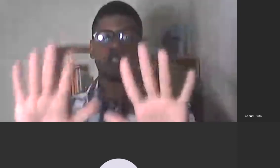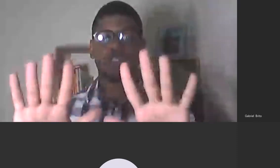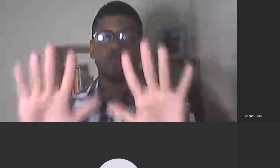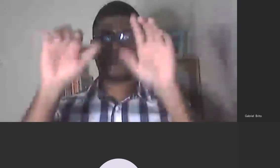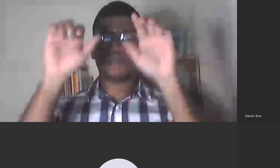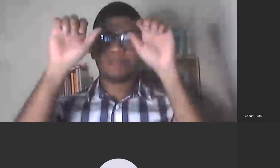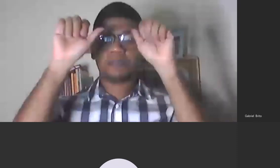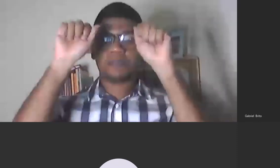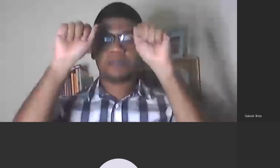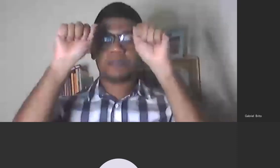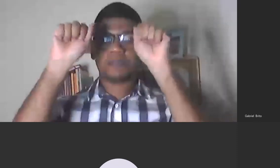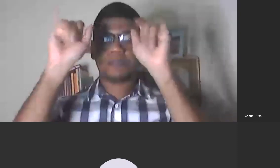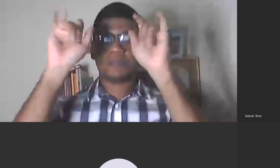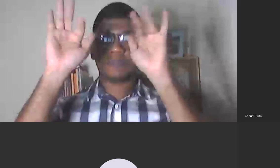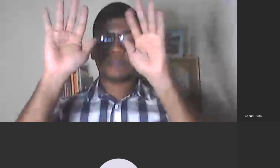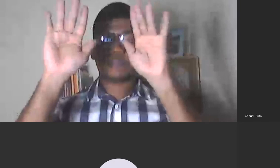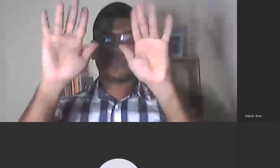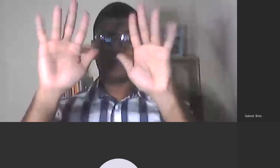para frente.